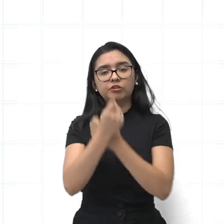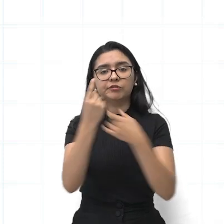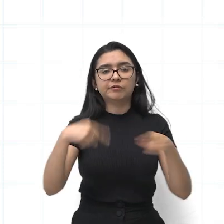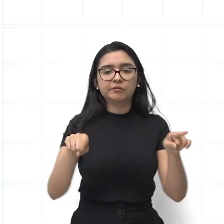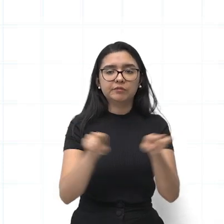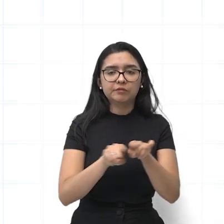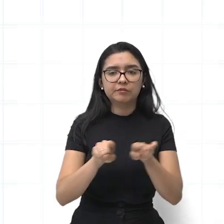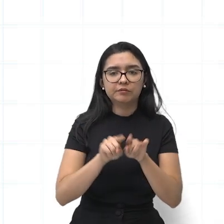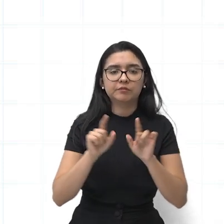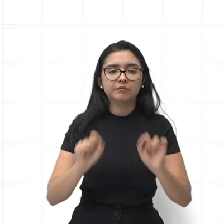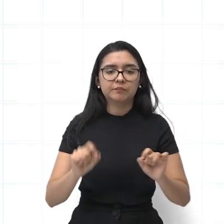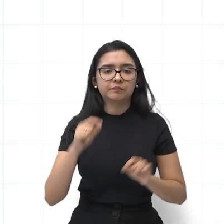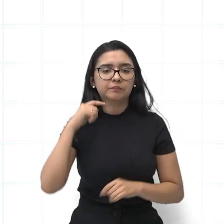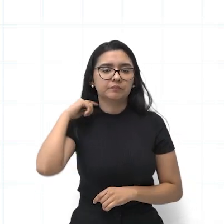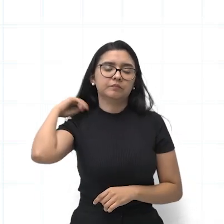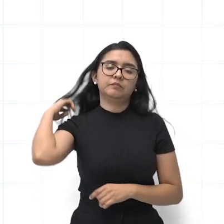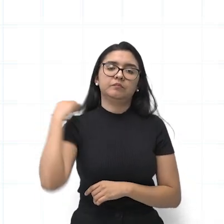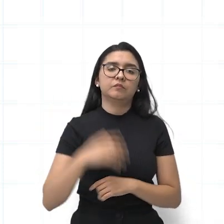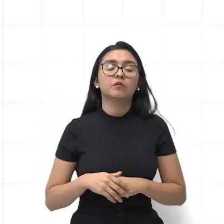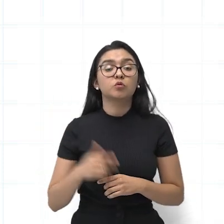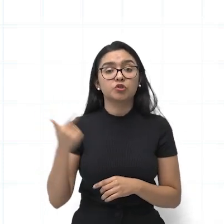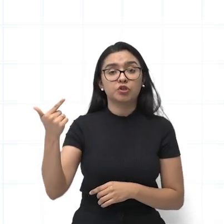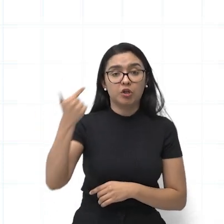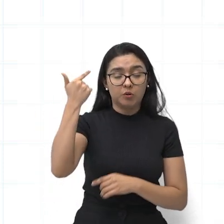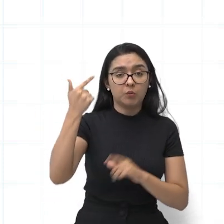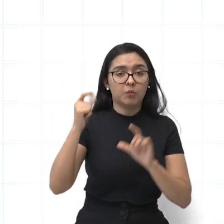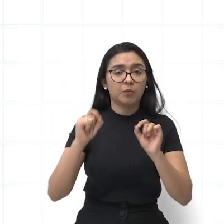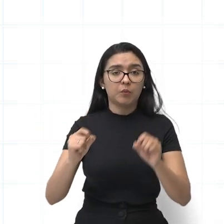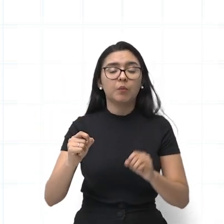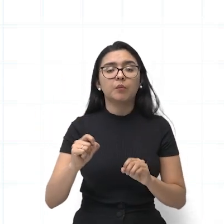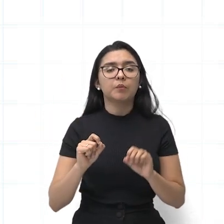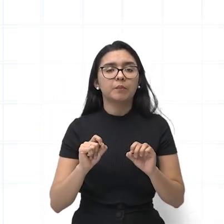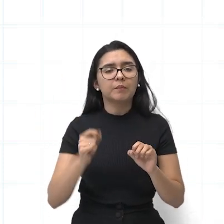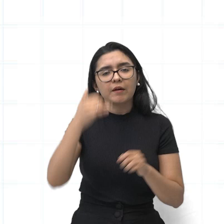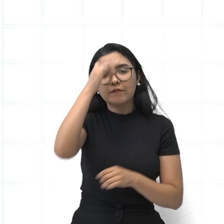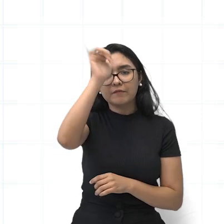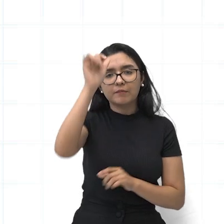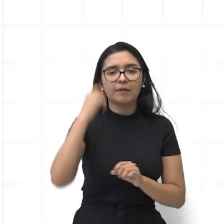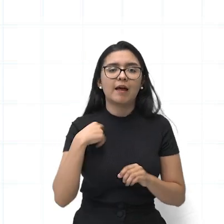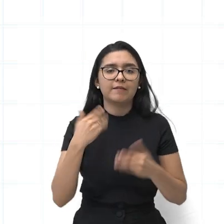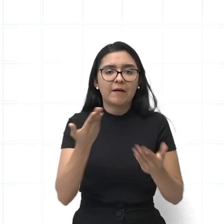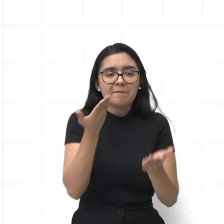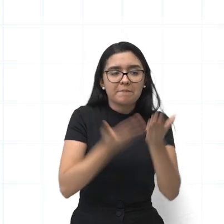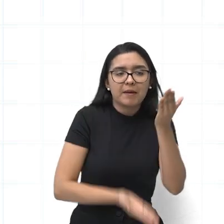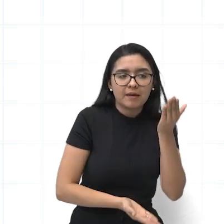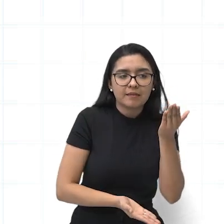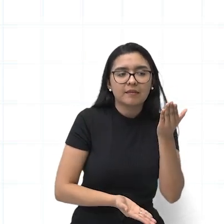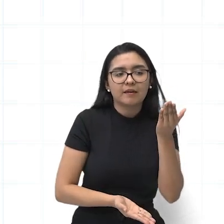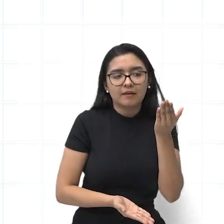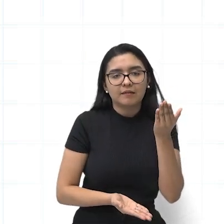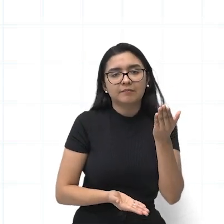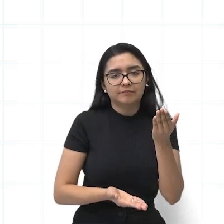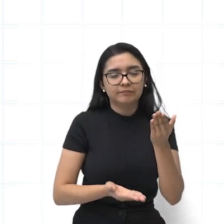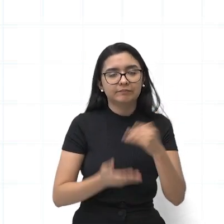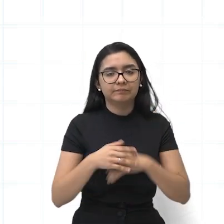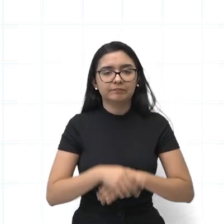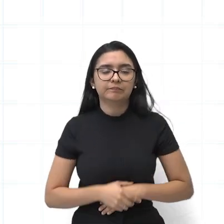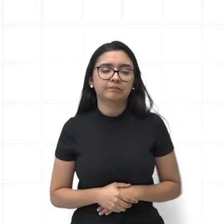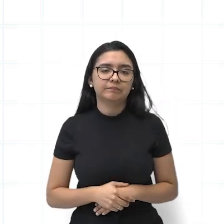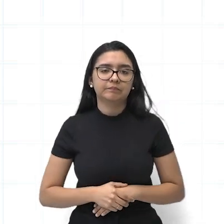não pegar aí um headshot, né? Um tiro na cabeça, para não ser eliminado da brincadeira, não se machucar